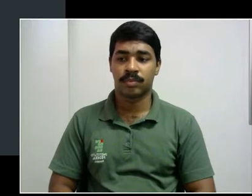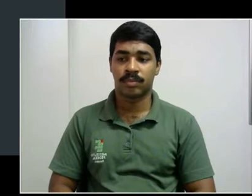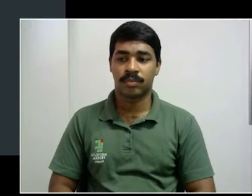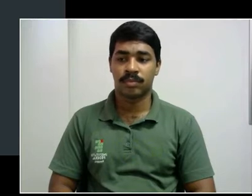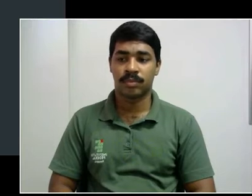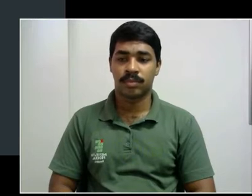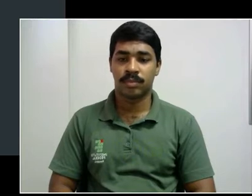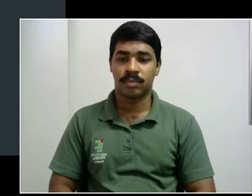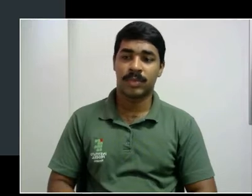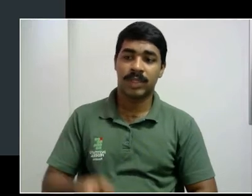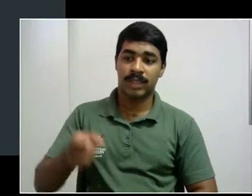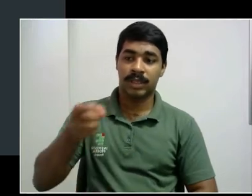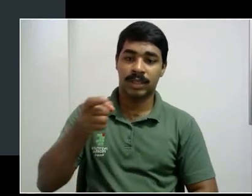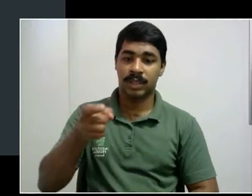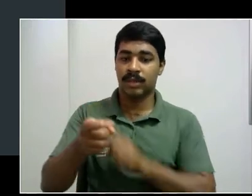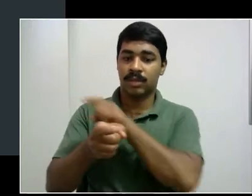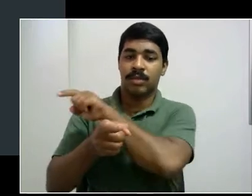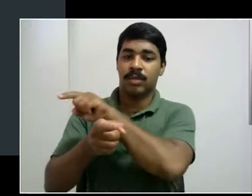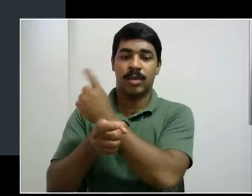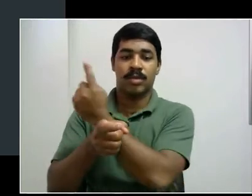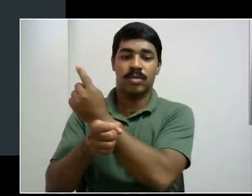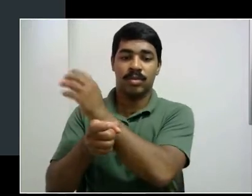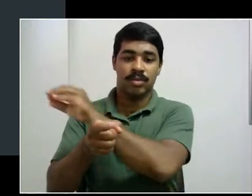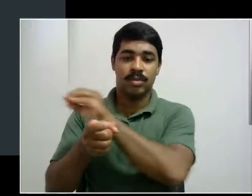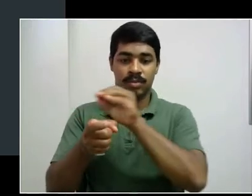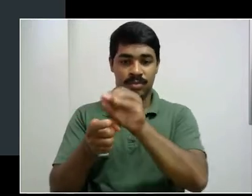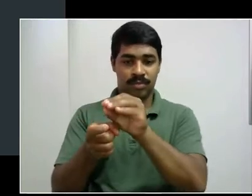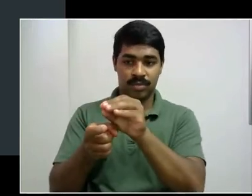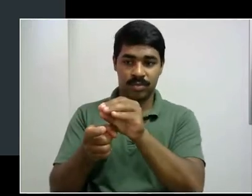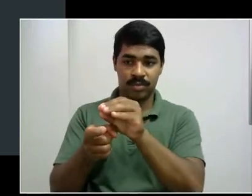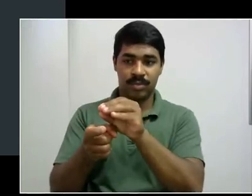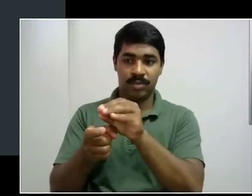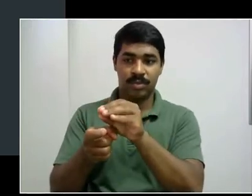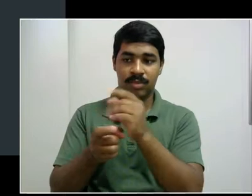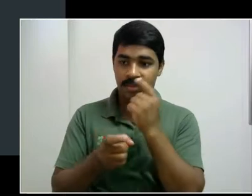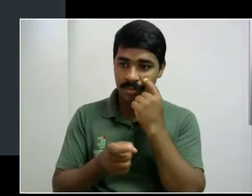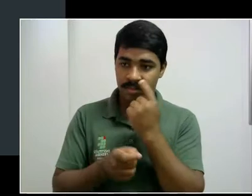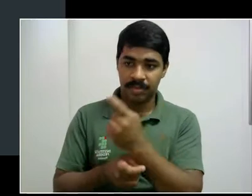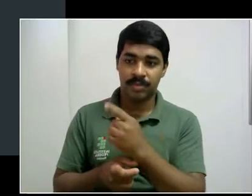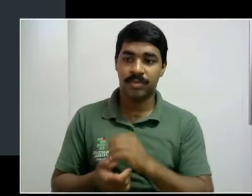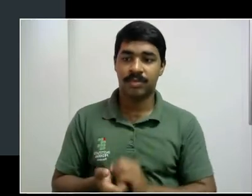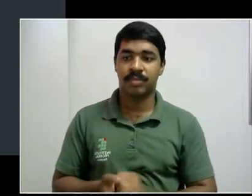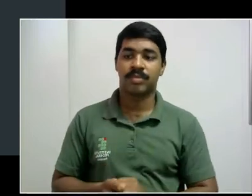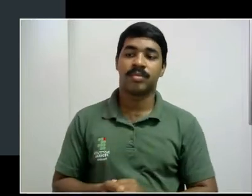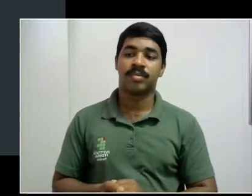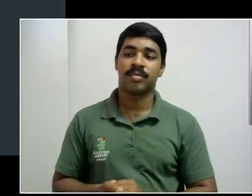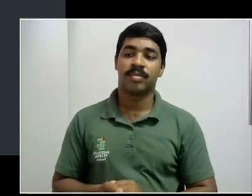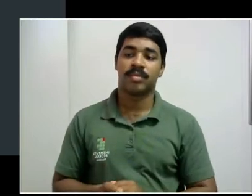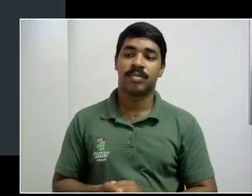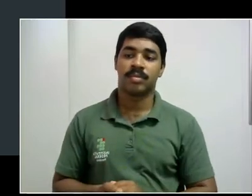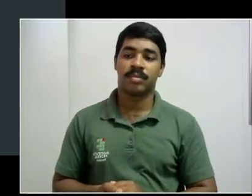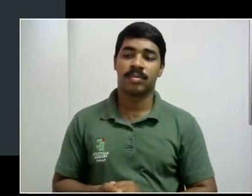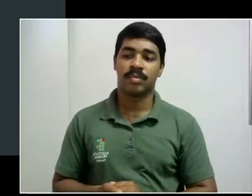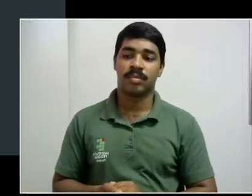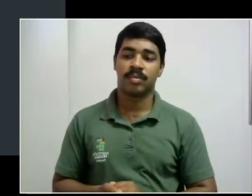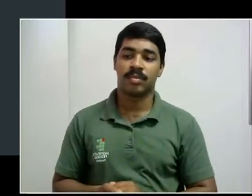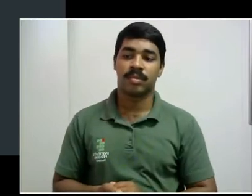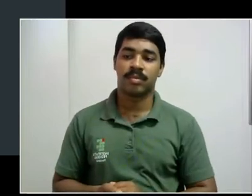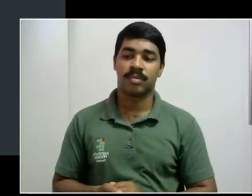1, quanto é que vai valer o y? Você substitui esse valor na fórmula da função e calcula quanto vai ser o valor do